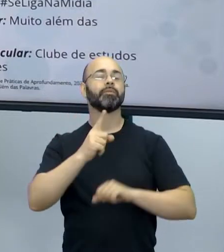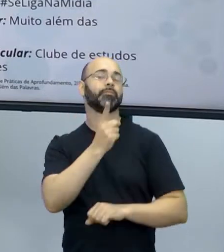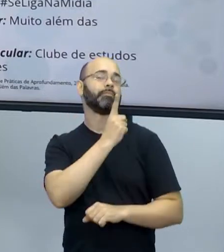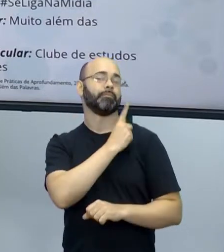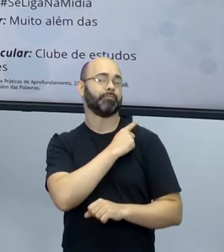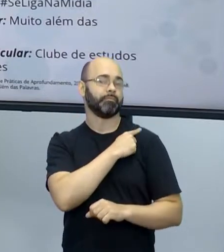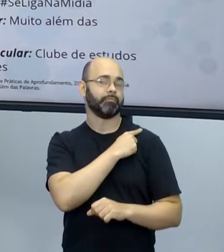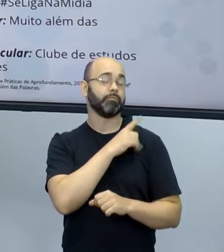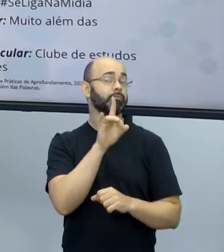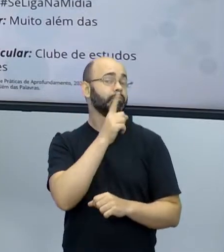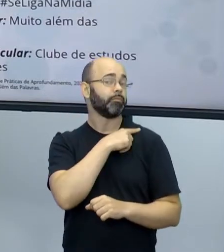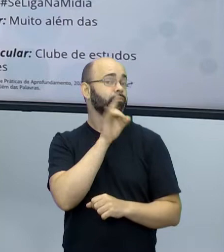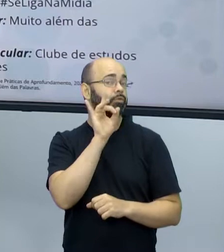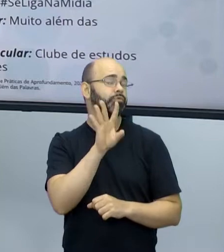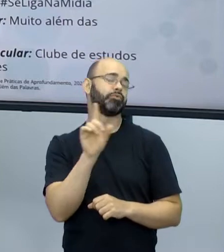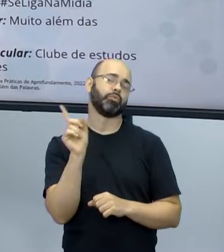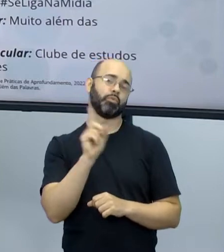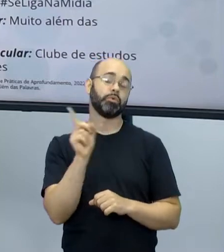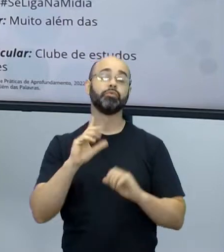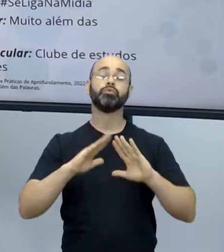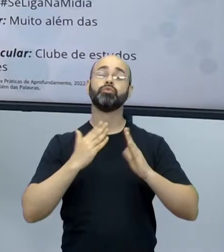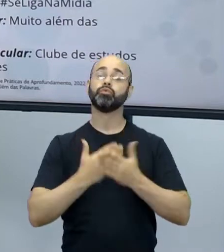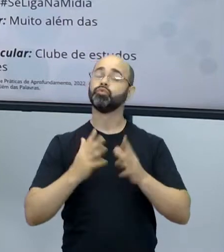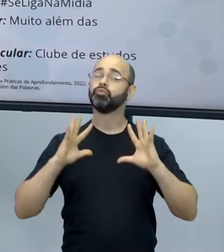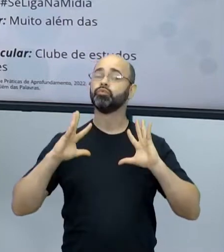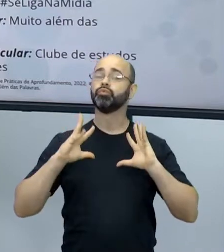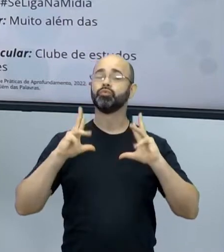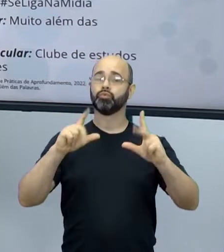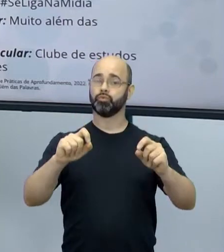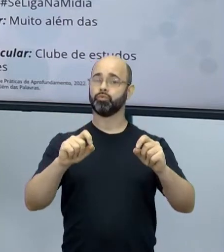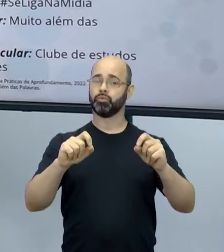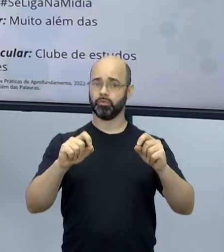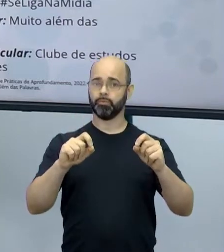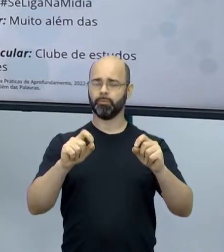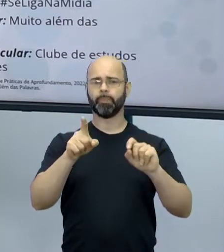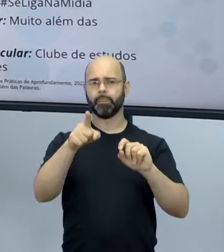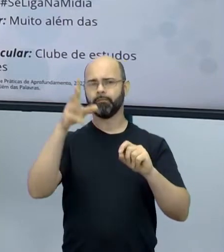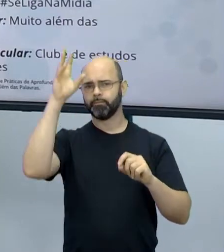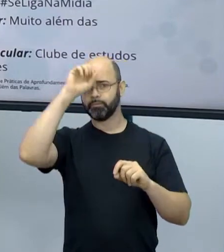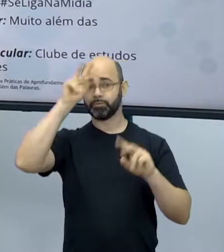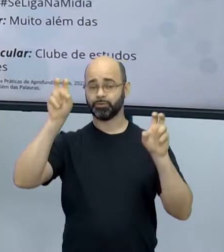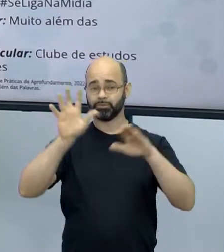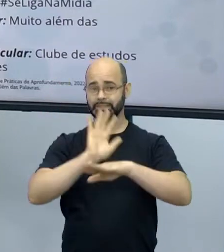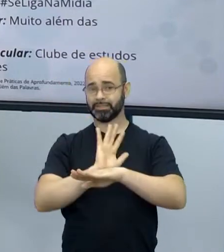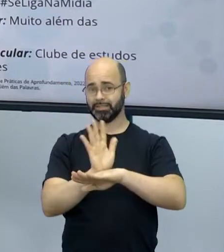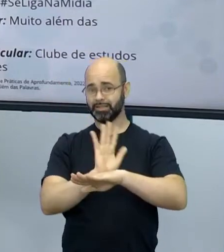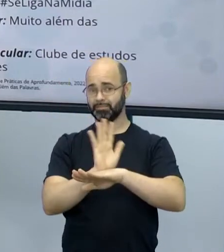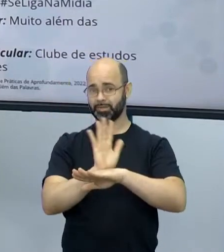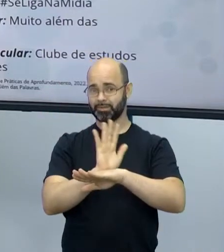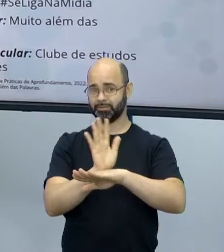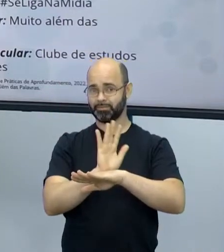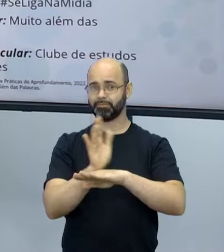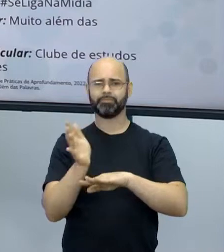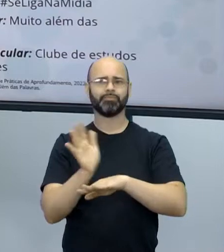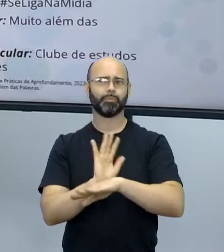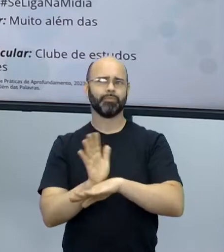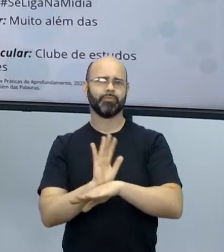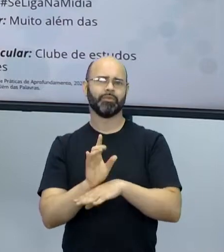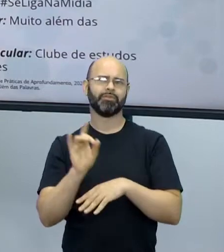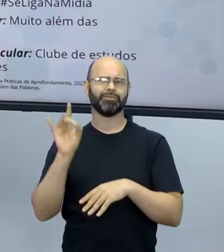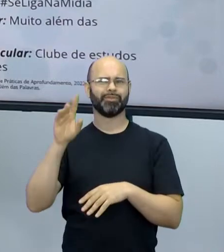não só para a primeira série do ensino médio, para toda a escola, para a comunidade, tudo o que vocês aprenderam sobre cinema. Cinema é muito mais do que os